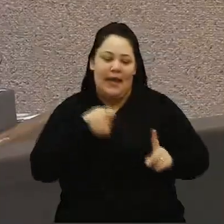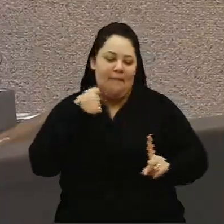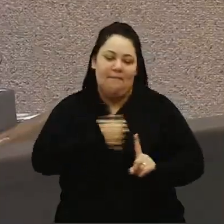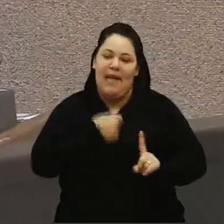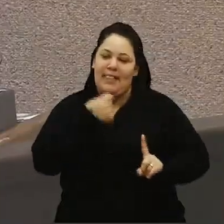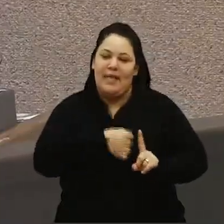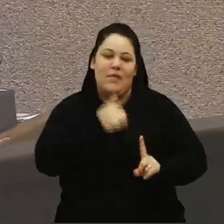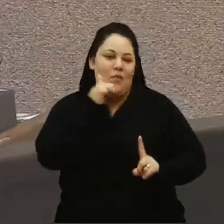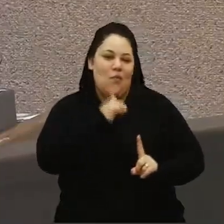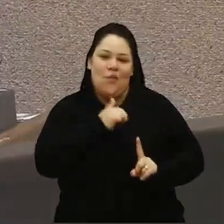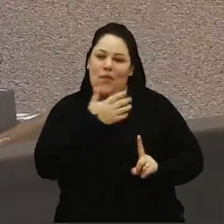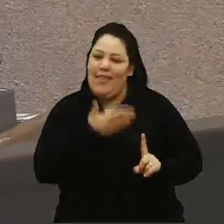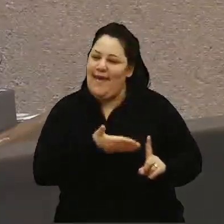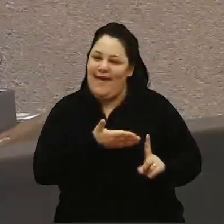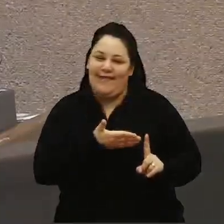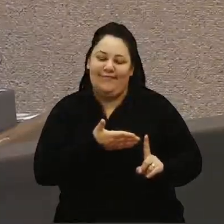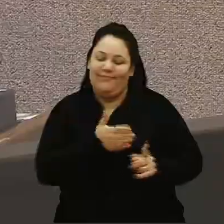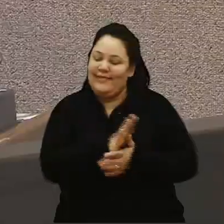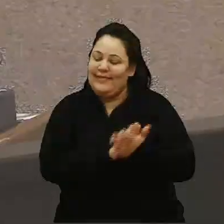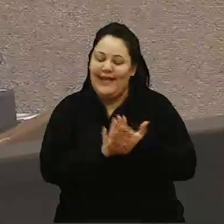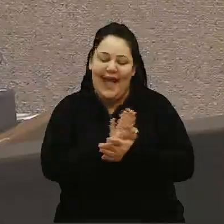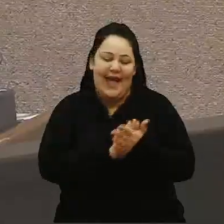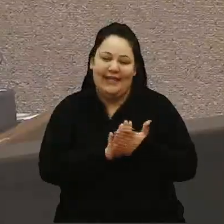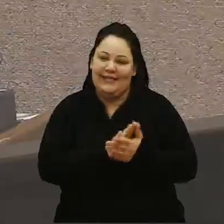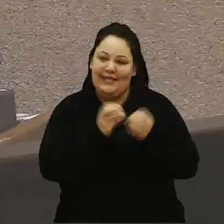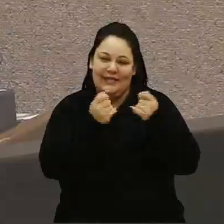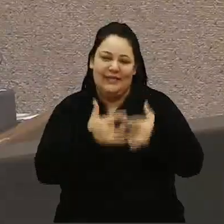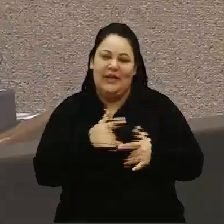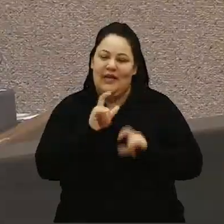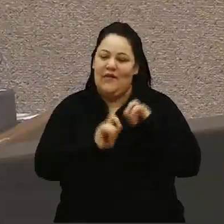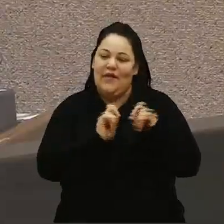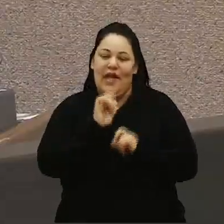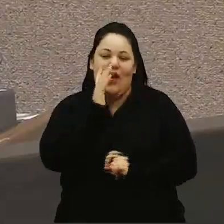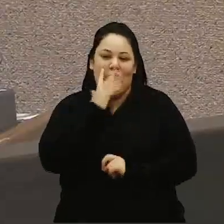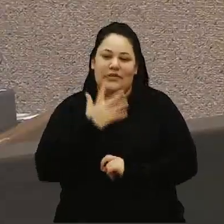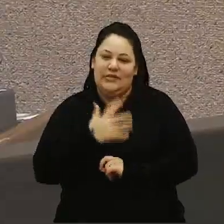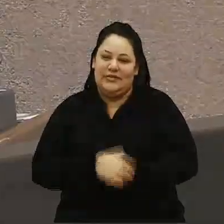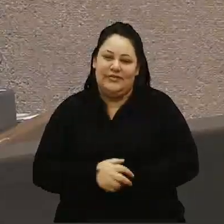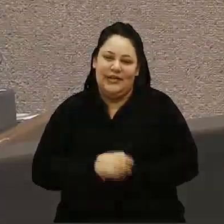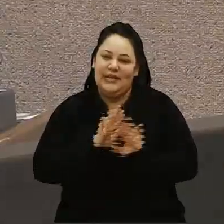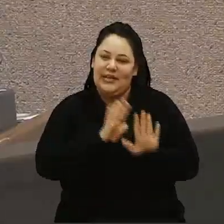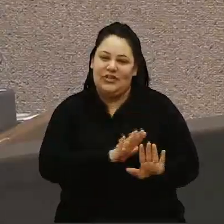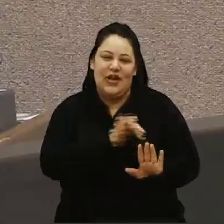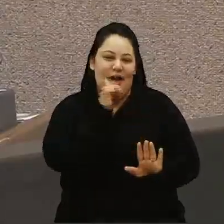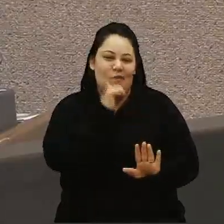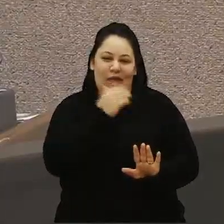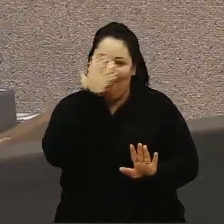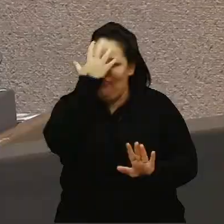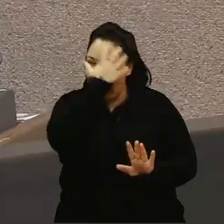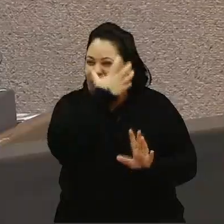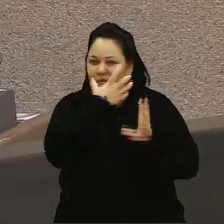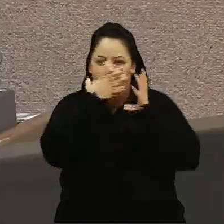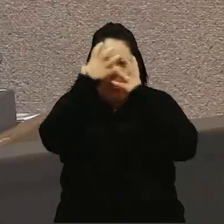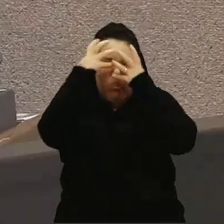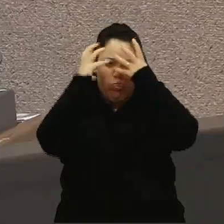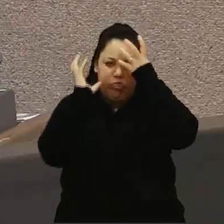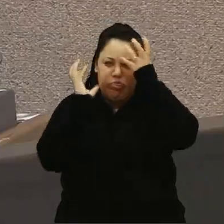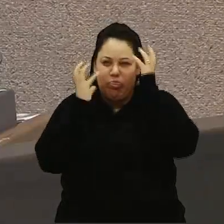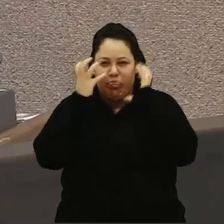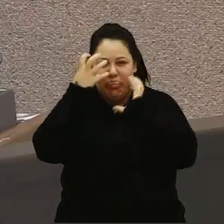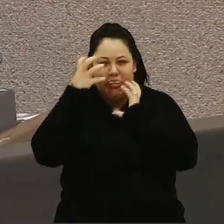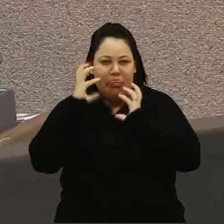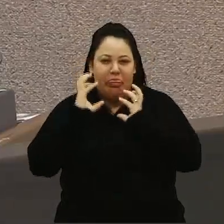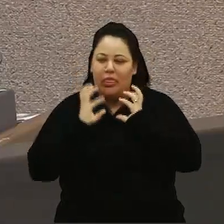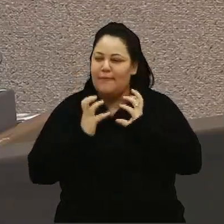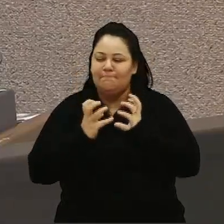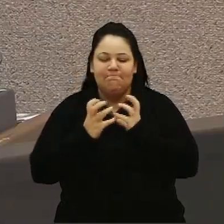Nada é justificativa para o que aconteceu e deixar a Juliana totalmente desfigurada. E isso a gente precisa